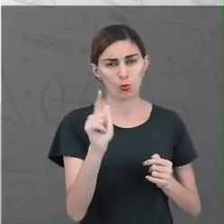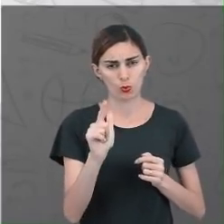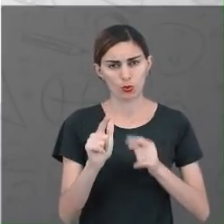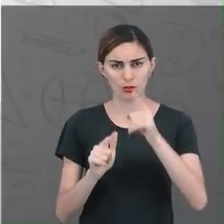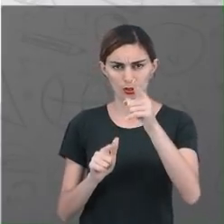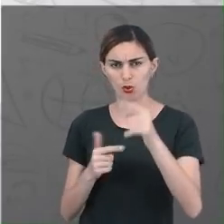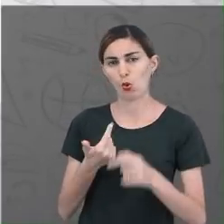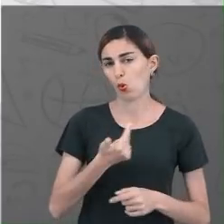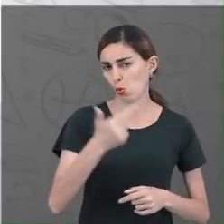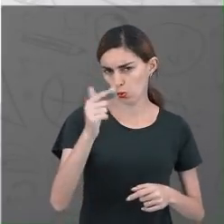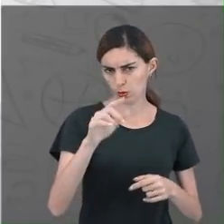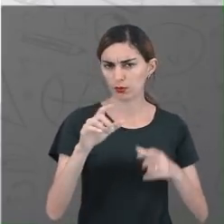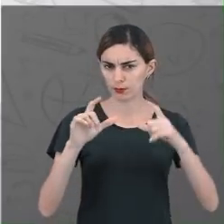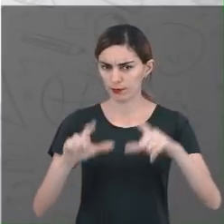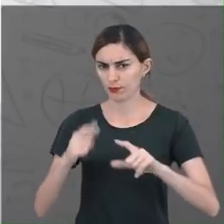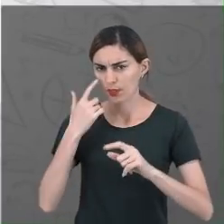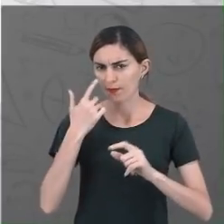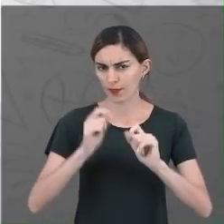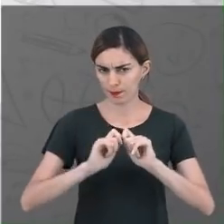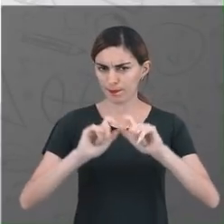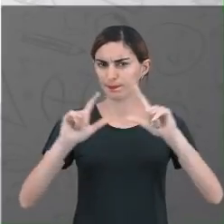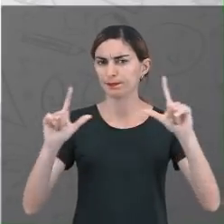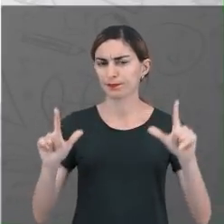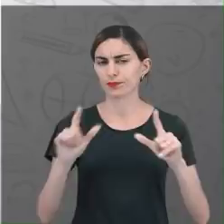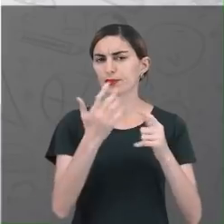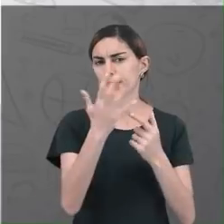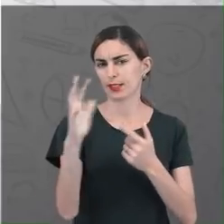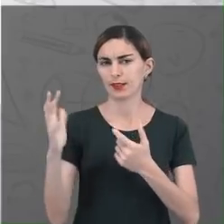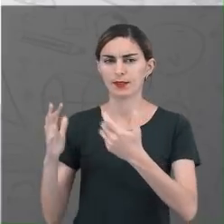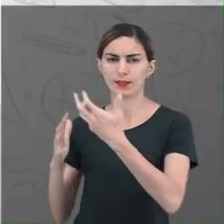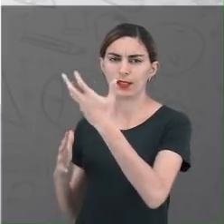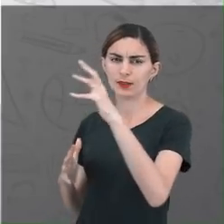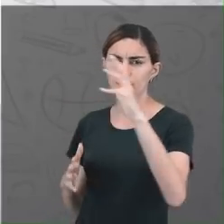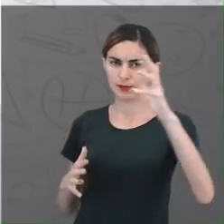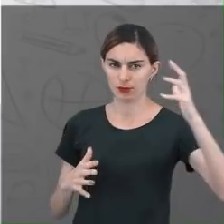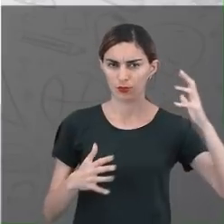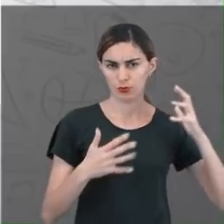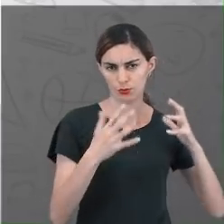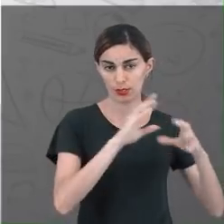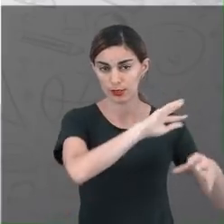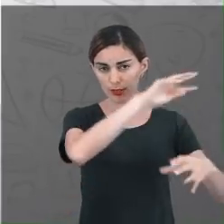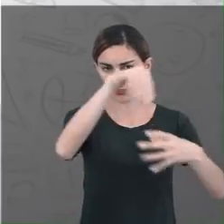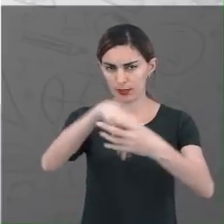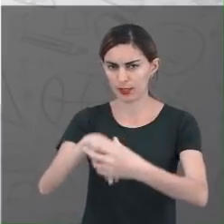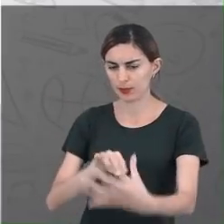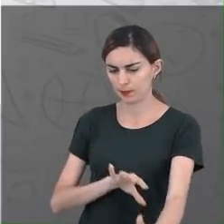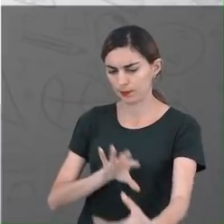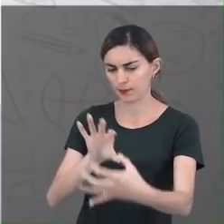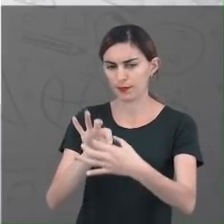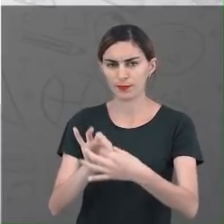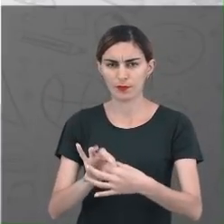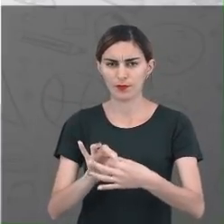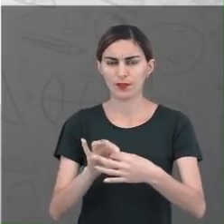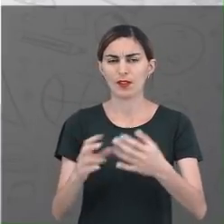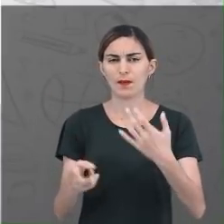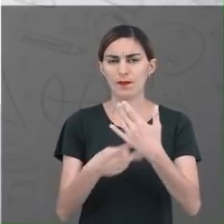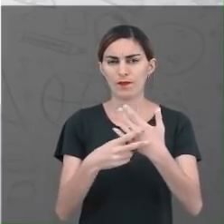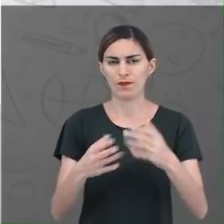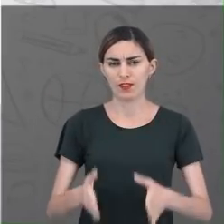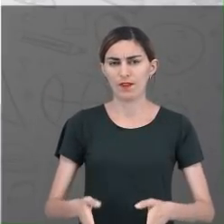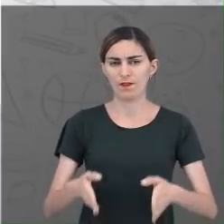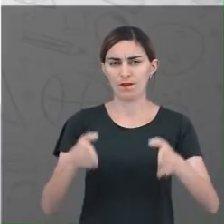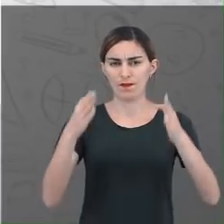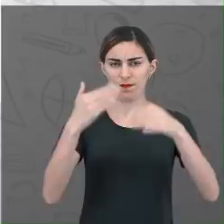Nesse outro ambiente, a gente viu nos primeiros ambientes a natureza sendo trazida para dentro do ambiente através dos panos de vidro. Aqui